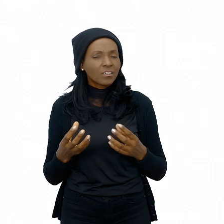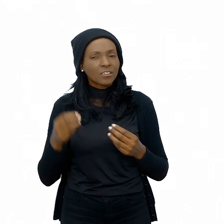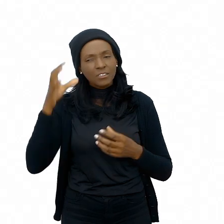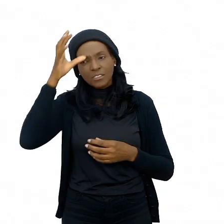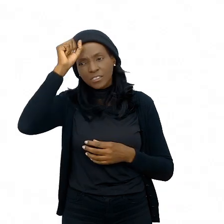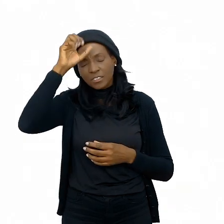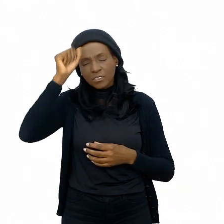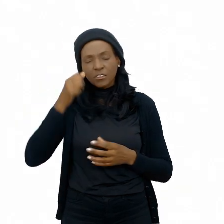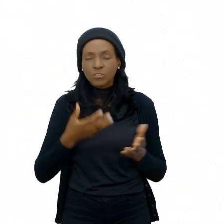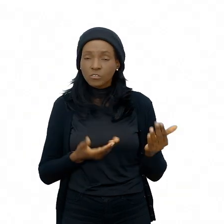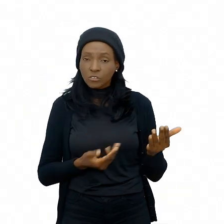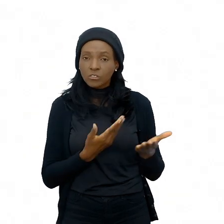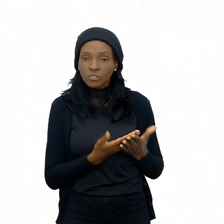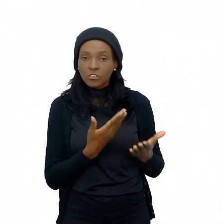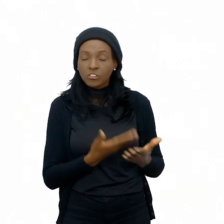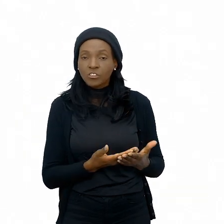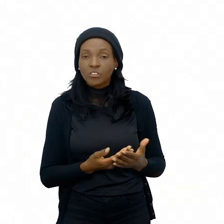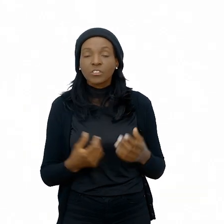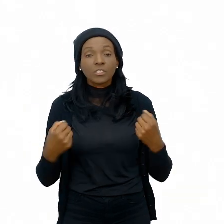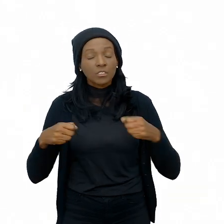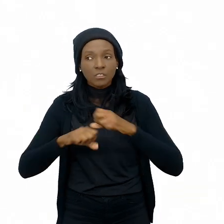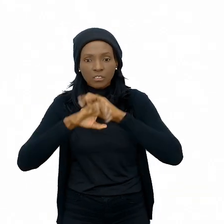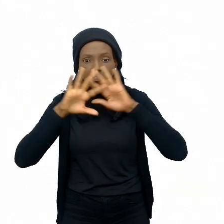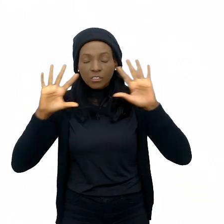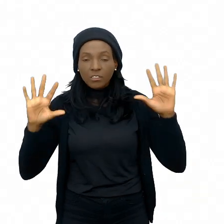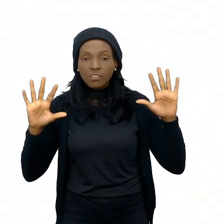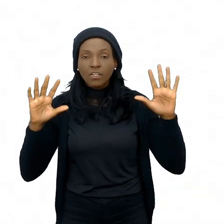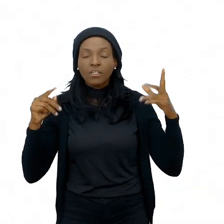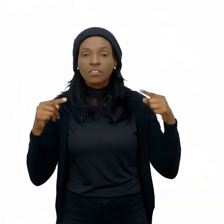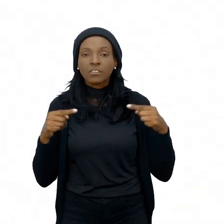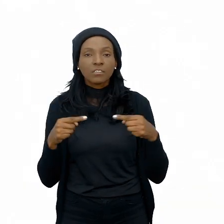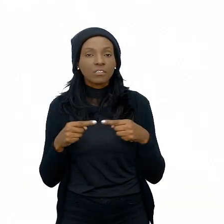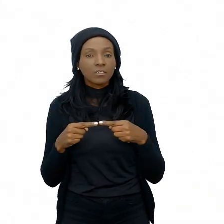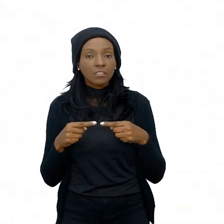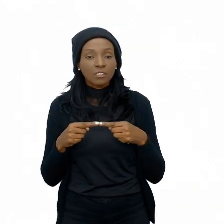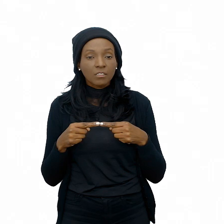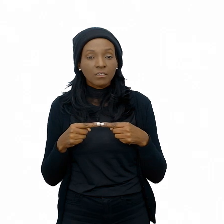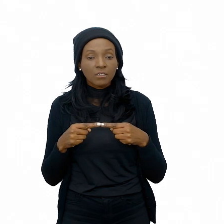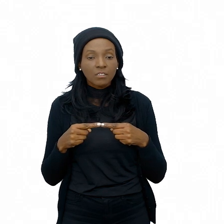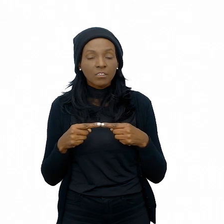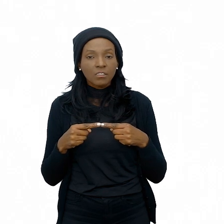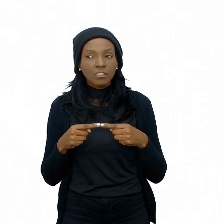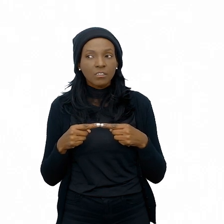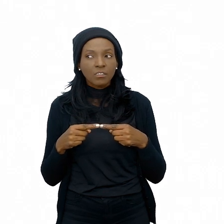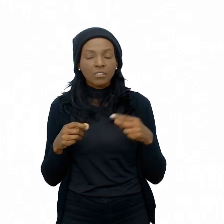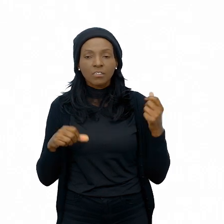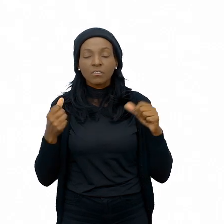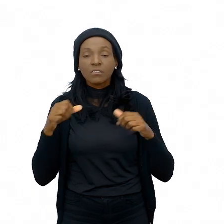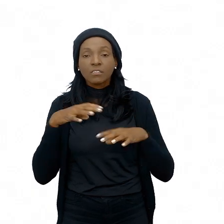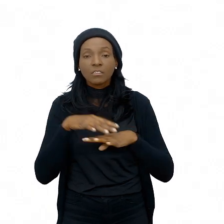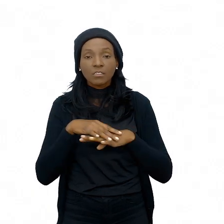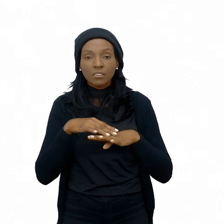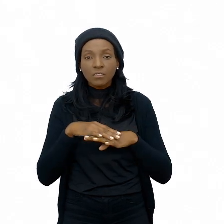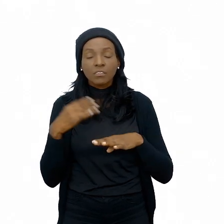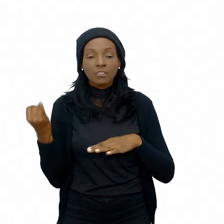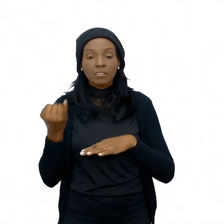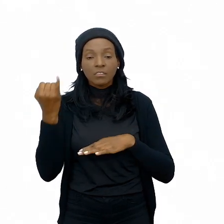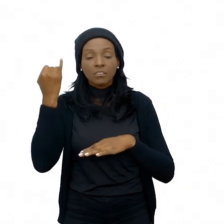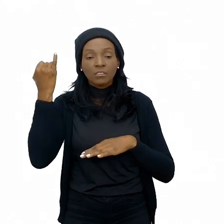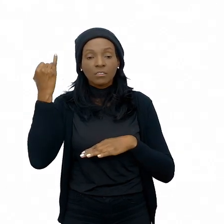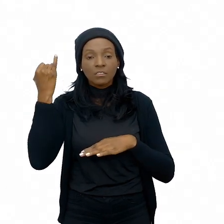dos estudantes. E ter clareza sobre a sondagem de matemática, a sua